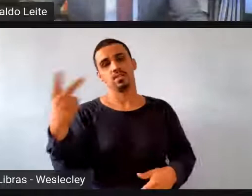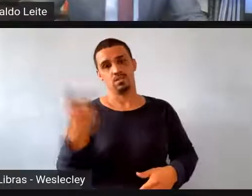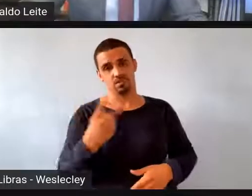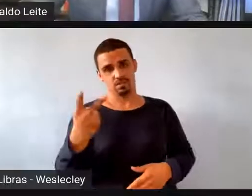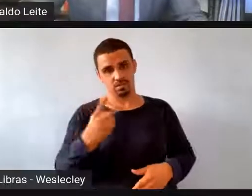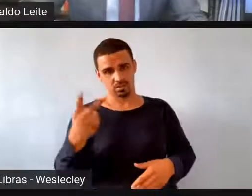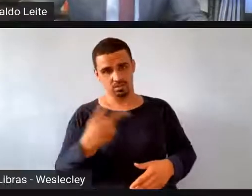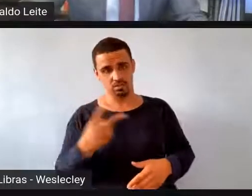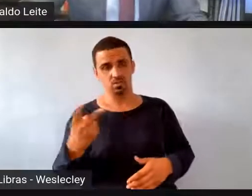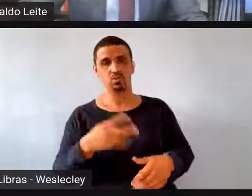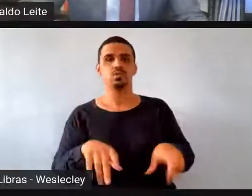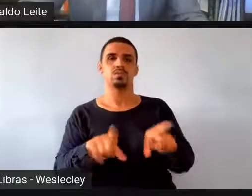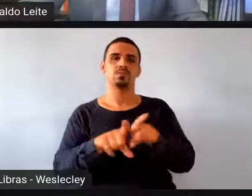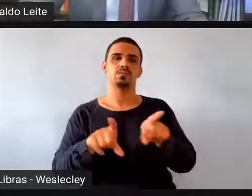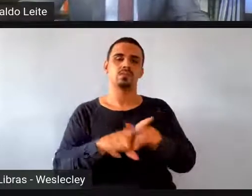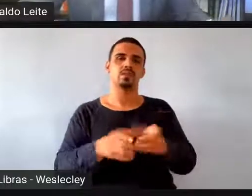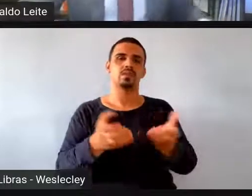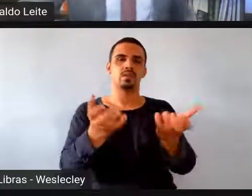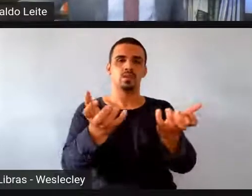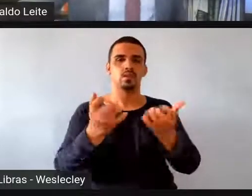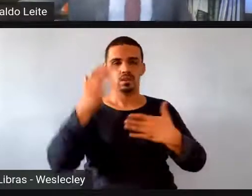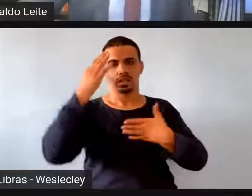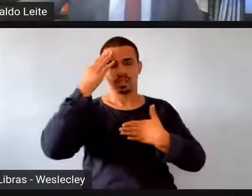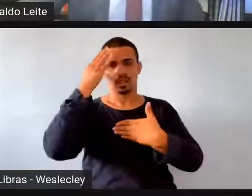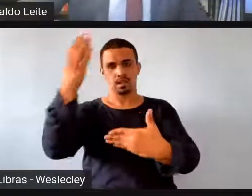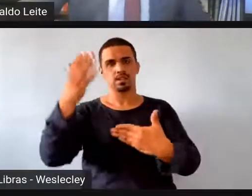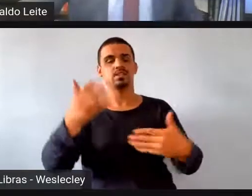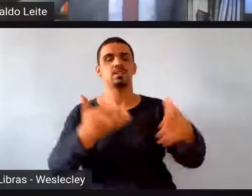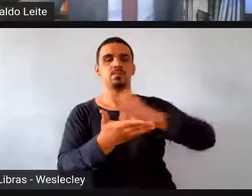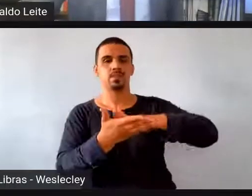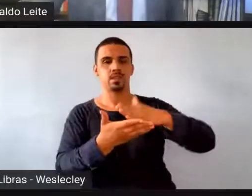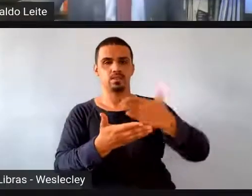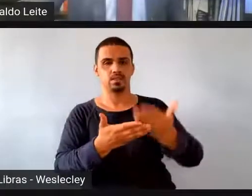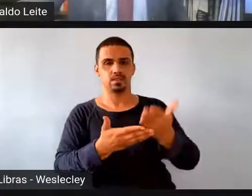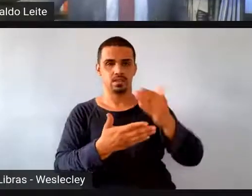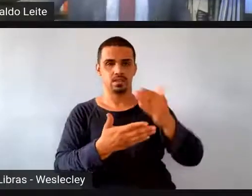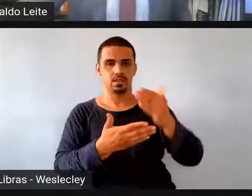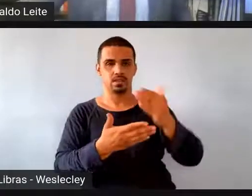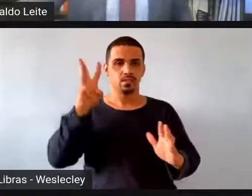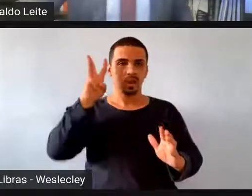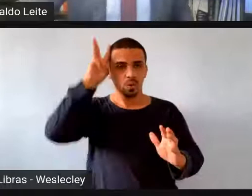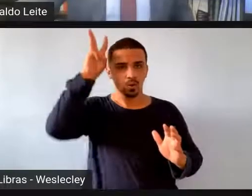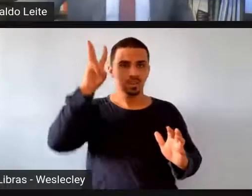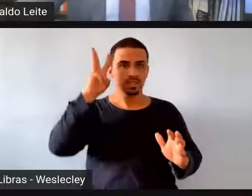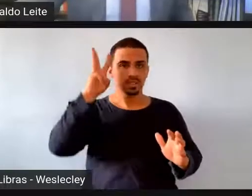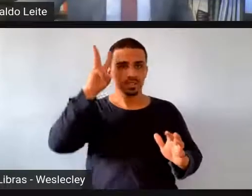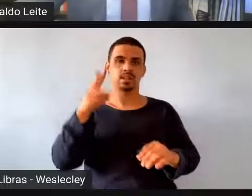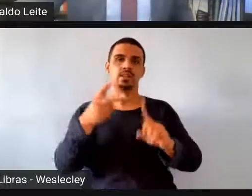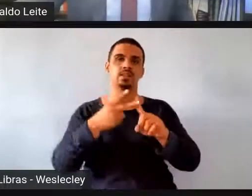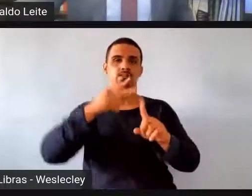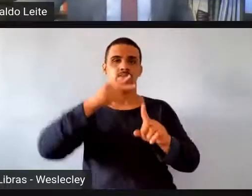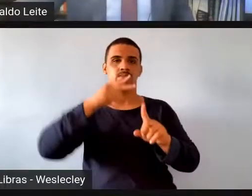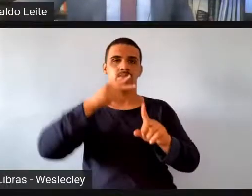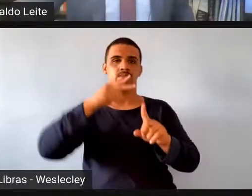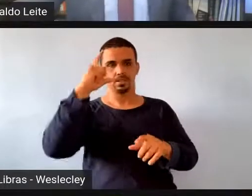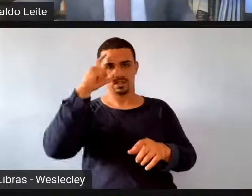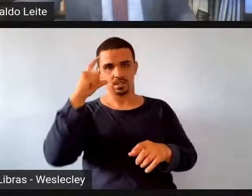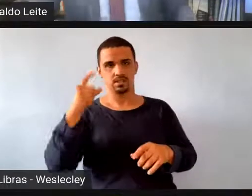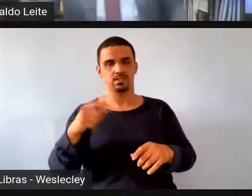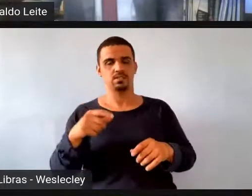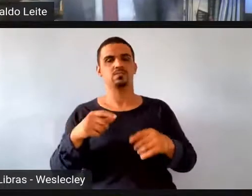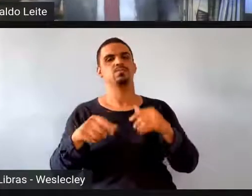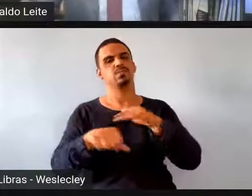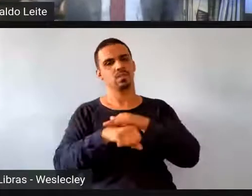Bruno Reis. Eu quero também agradecer ao Wesley Clay e o Jaspion Leone, que trabalharam aqui